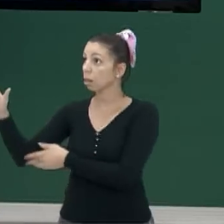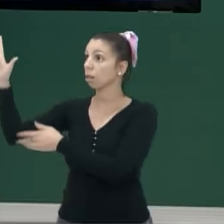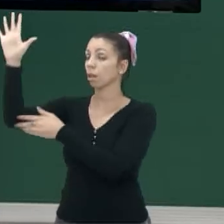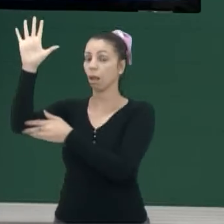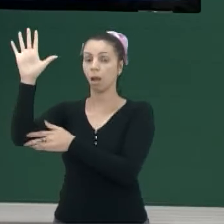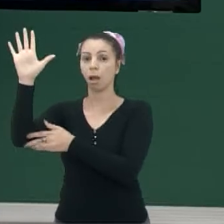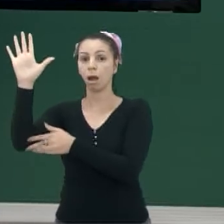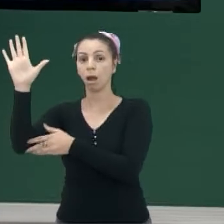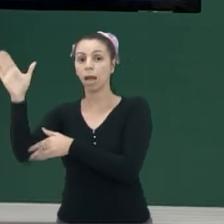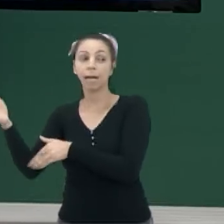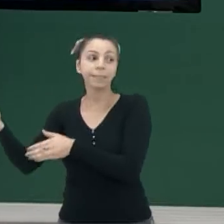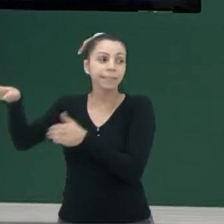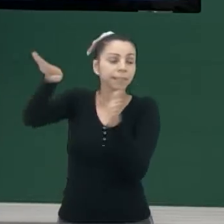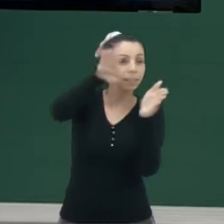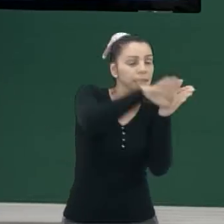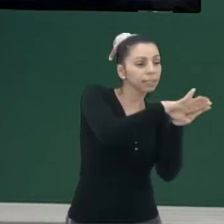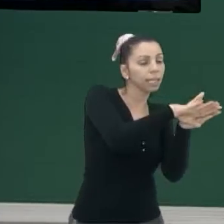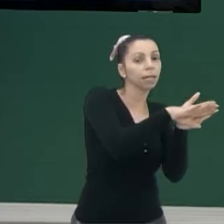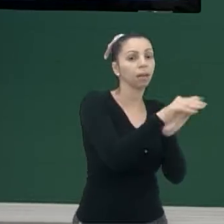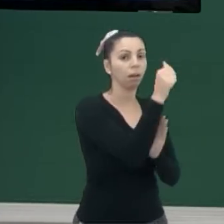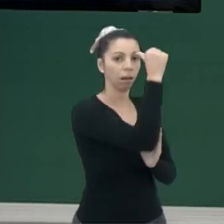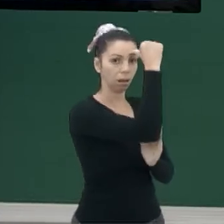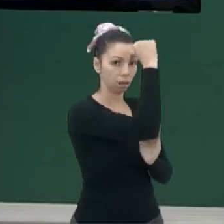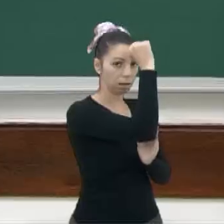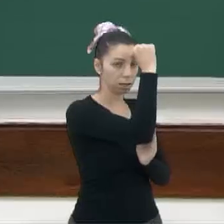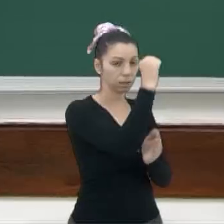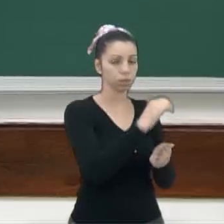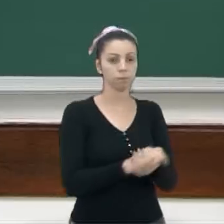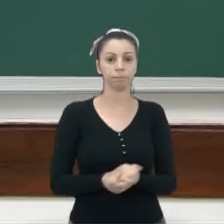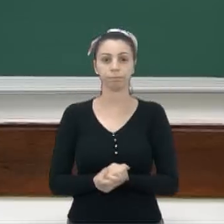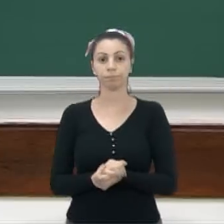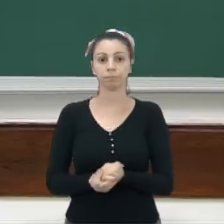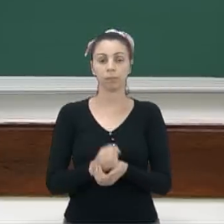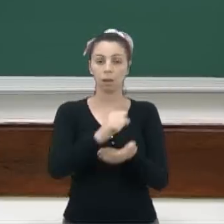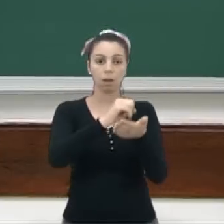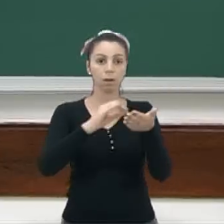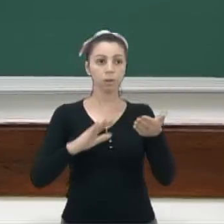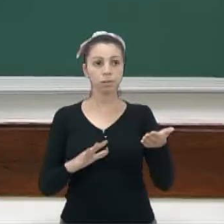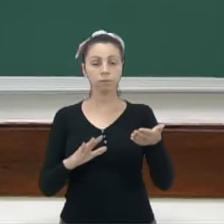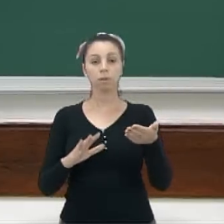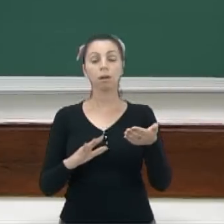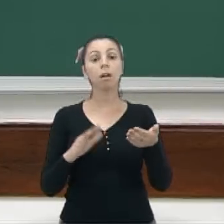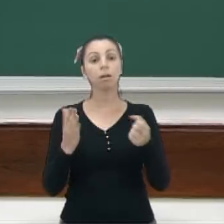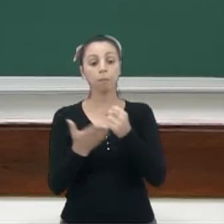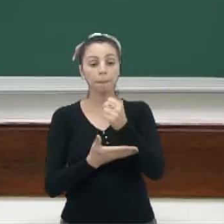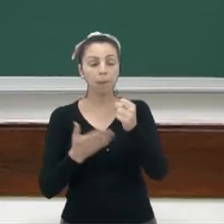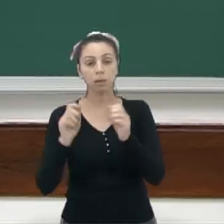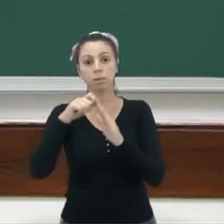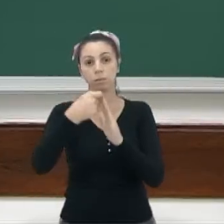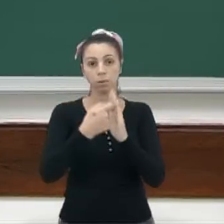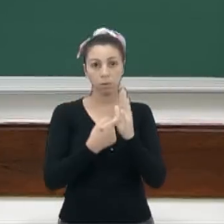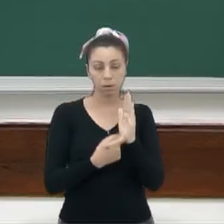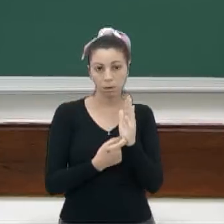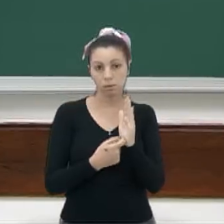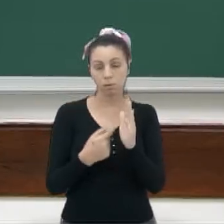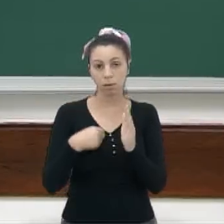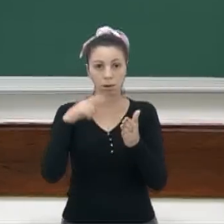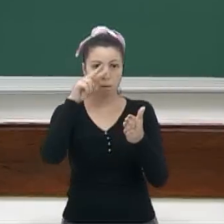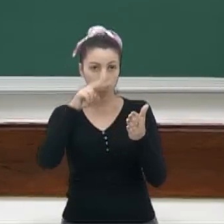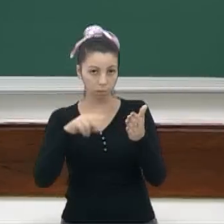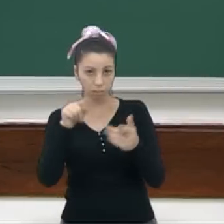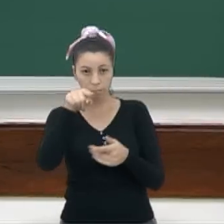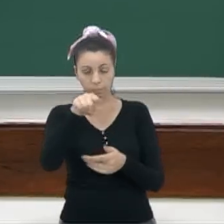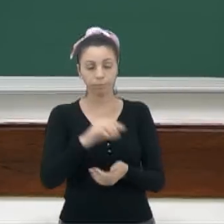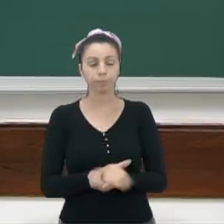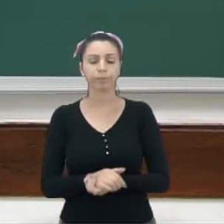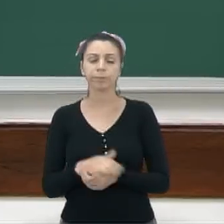Calicut, na Índia. Daí a atividade. Né? Essa atividade é com base no texto que eu acabei de ler para vocês. Então, o que falava